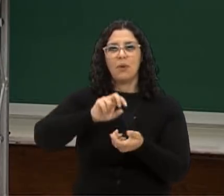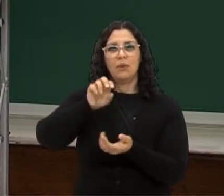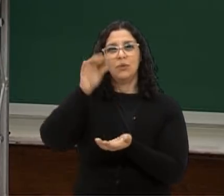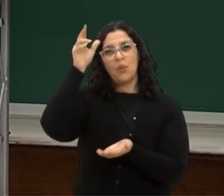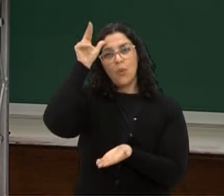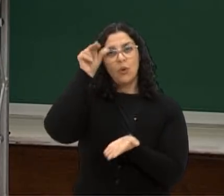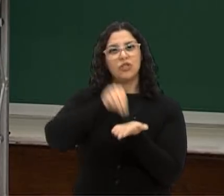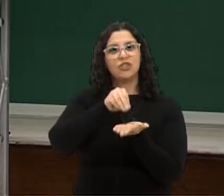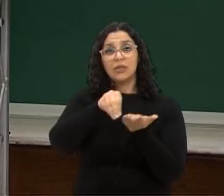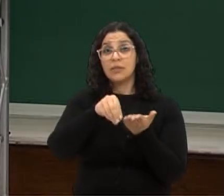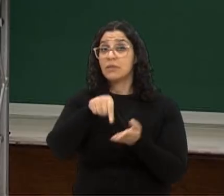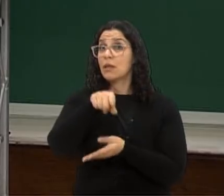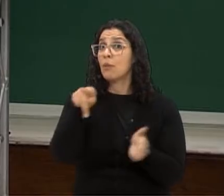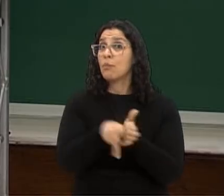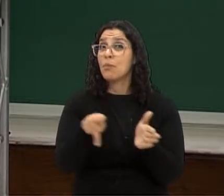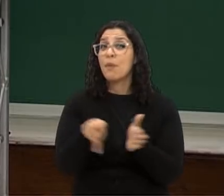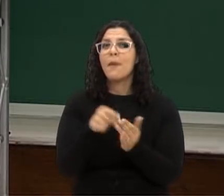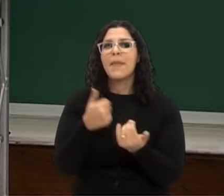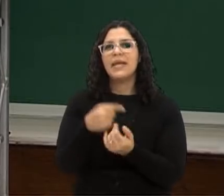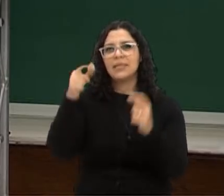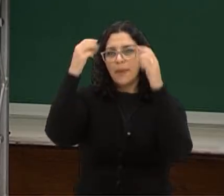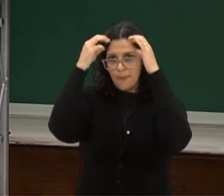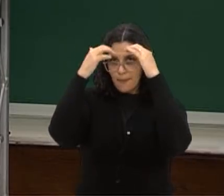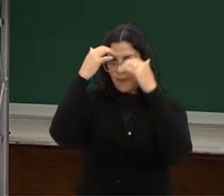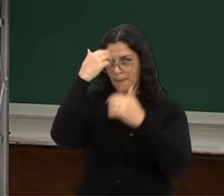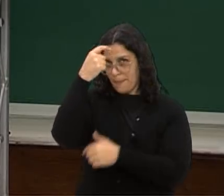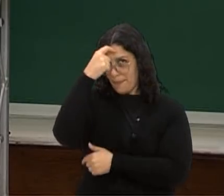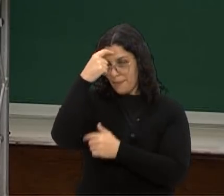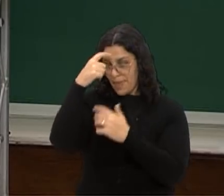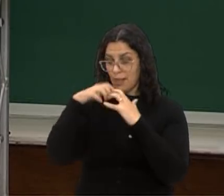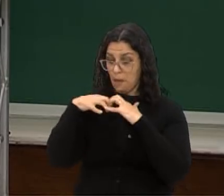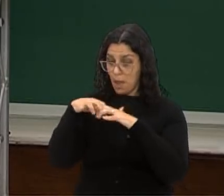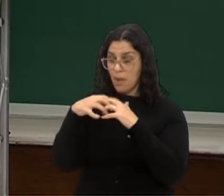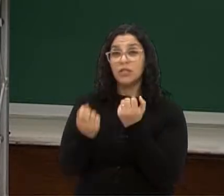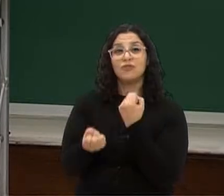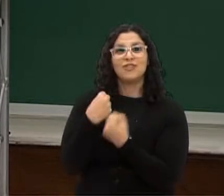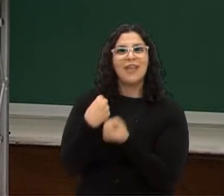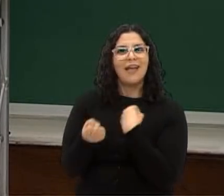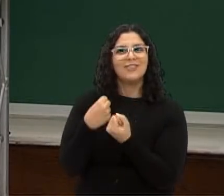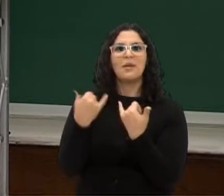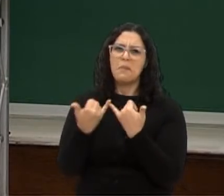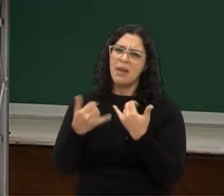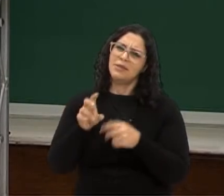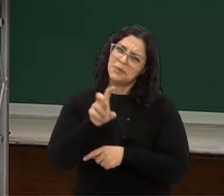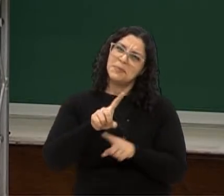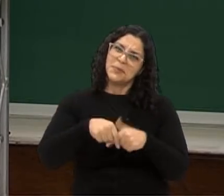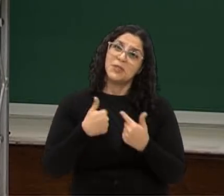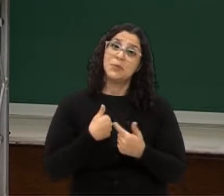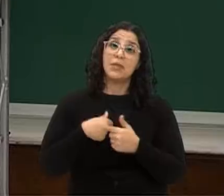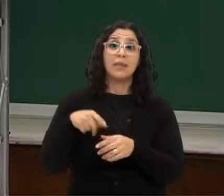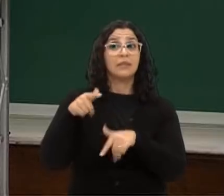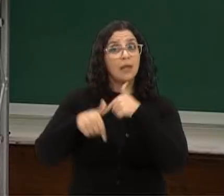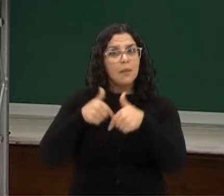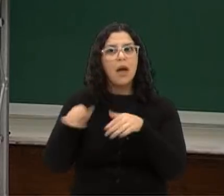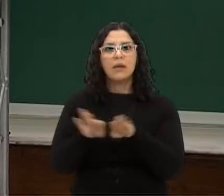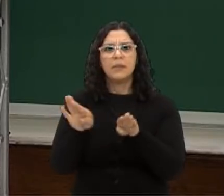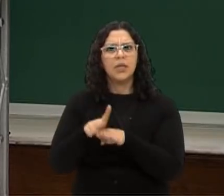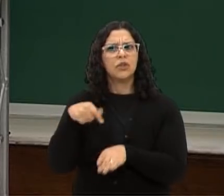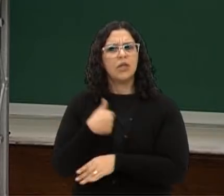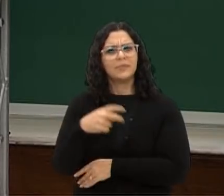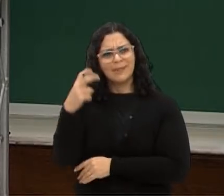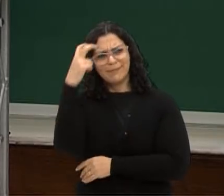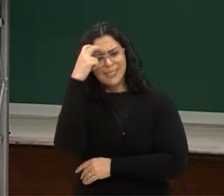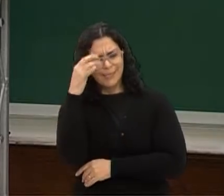né? Lembra que eu falei que ele é considerado a ginástica da mente? Que é um dos termos que eu mais gosto, né, do xadrez? Por isso, ele exercita a tua mente, ele faz com que